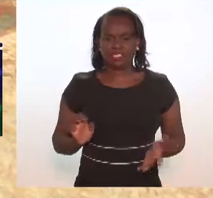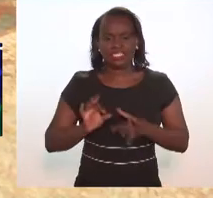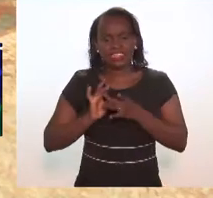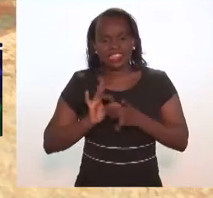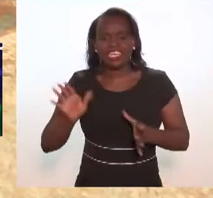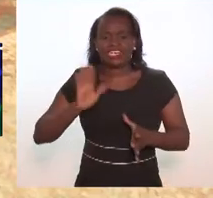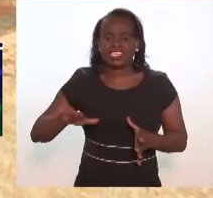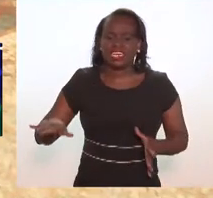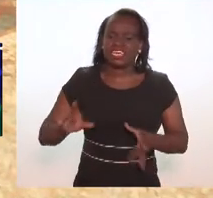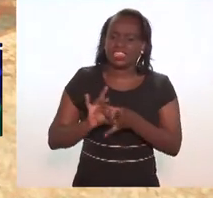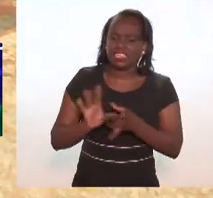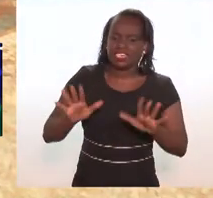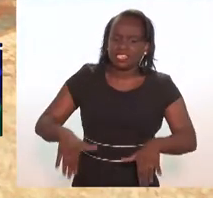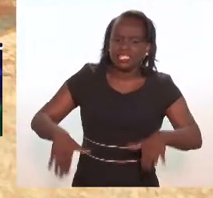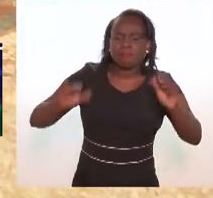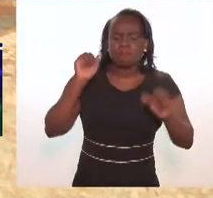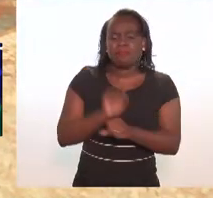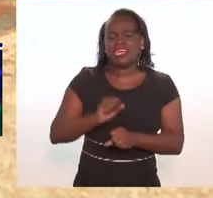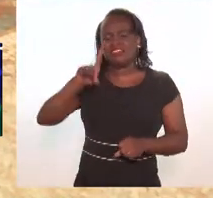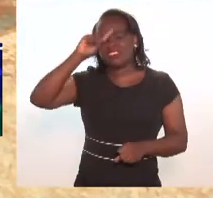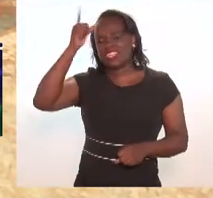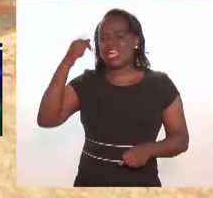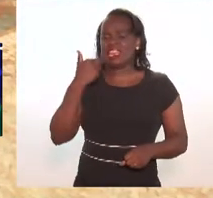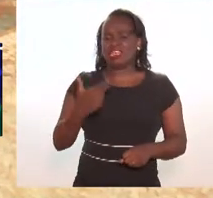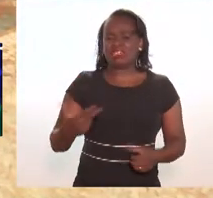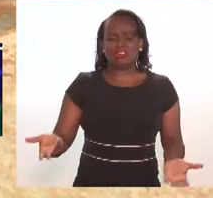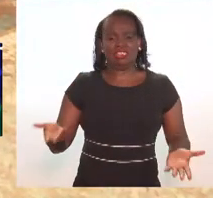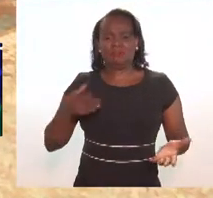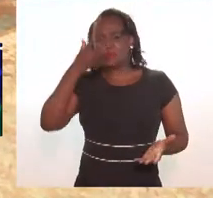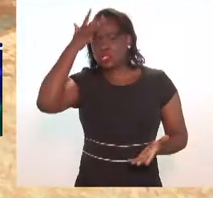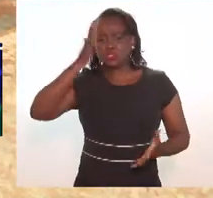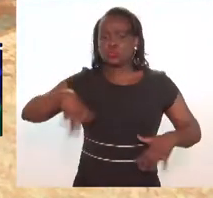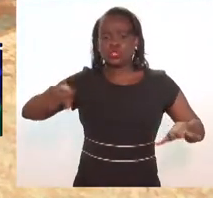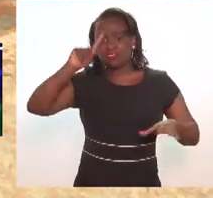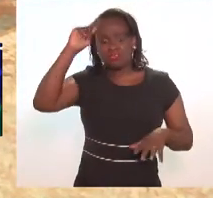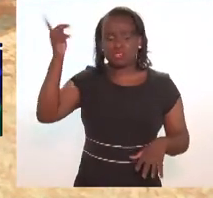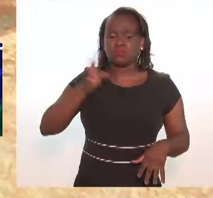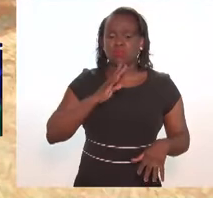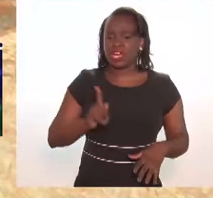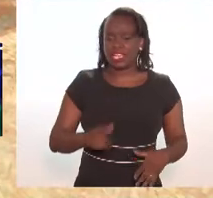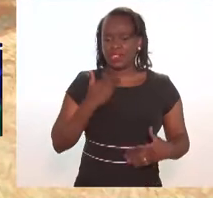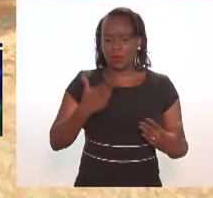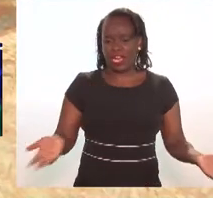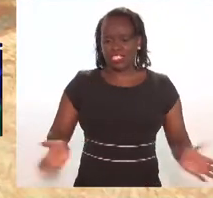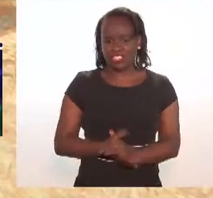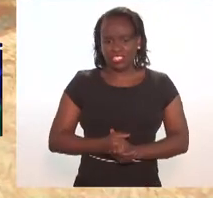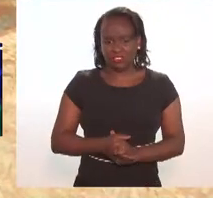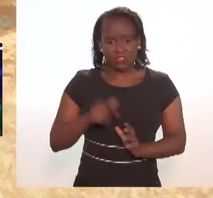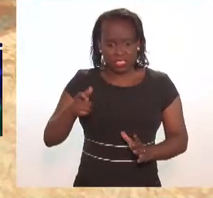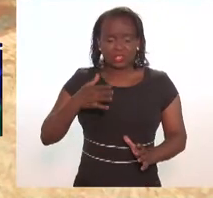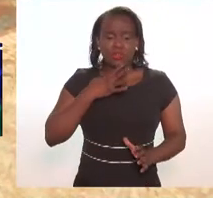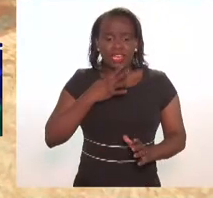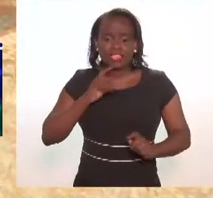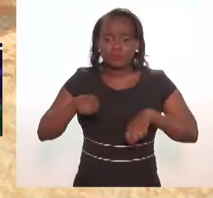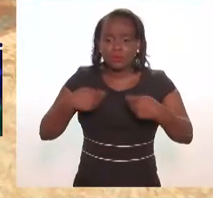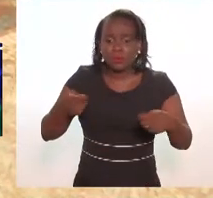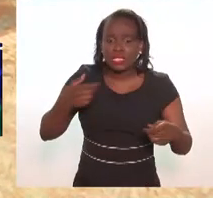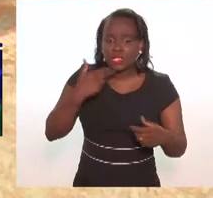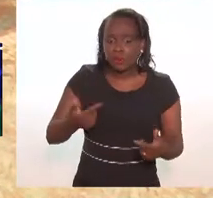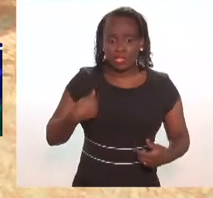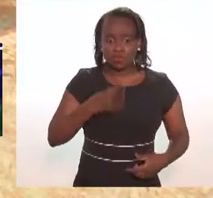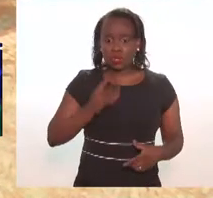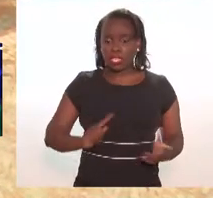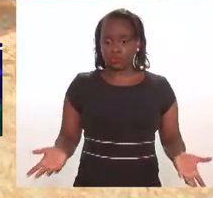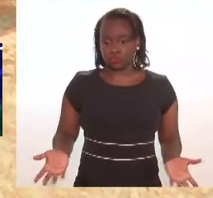Deixa a criança ser criança e para de inventar linguagem, que nem as próprias pessoas que inventam conhecem essa linguagem. Vossa Excelência é profundo conhecedor dessa linguagem. Eu não